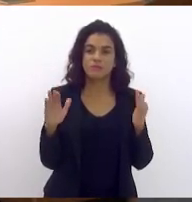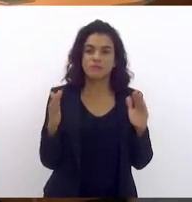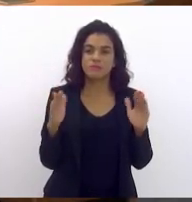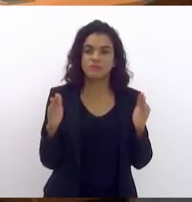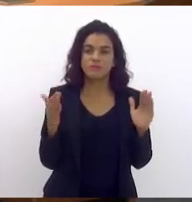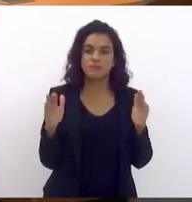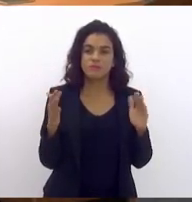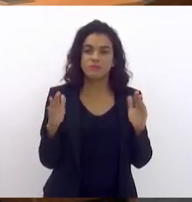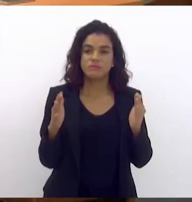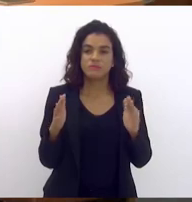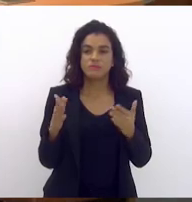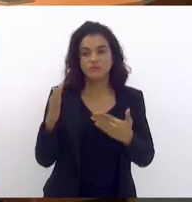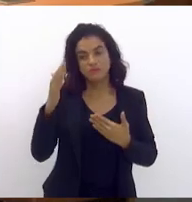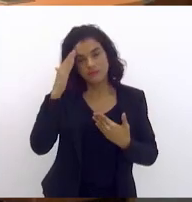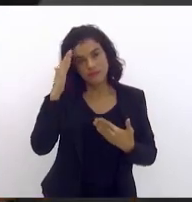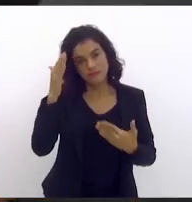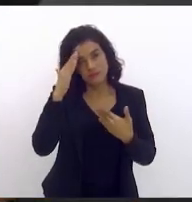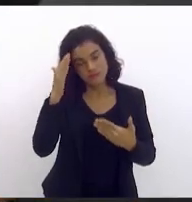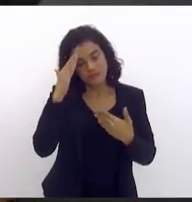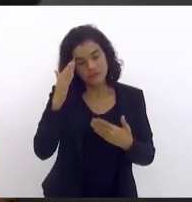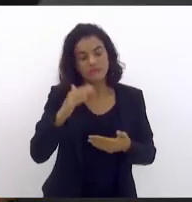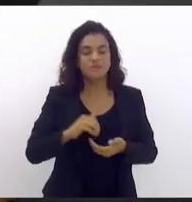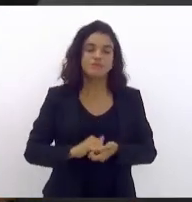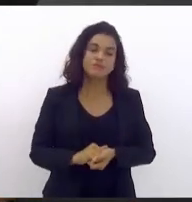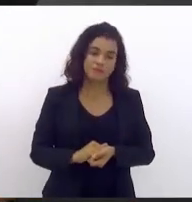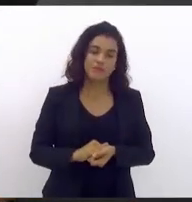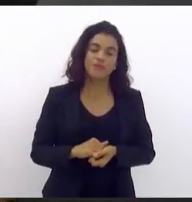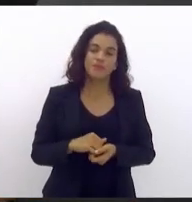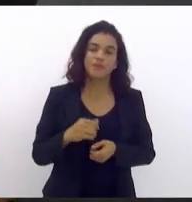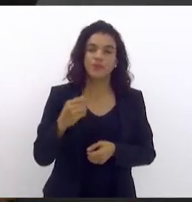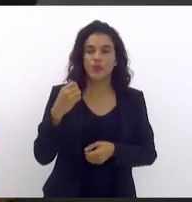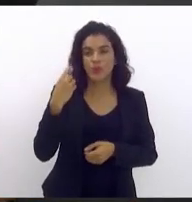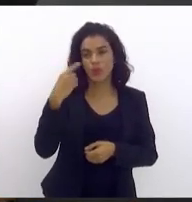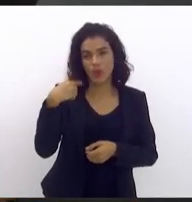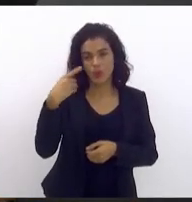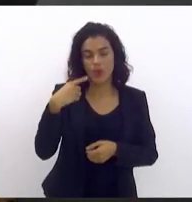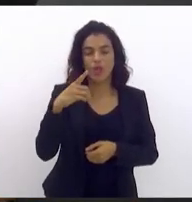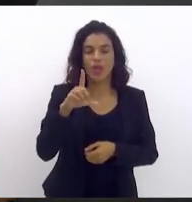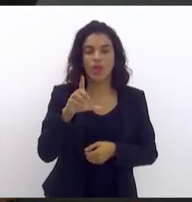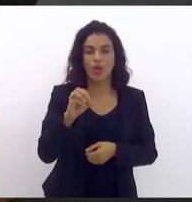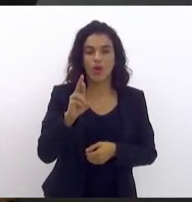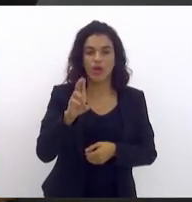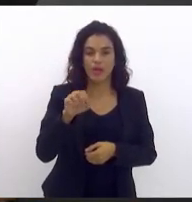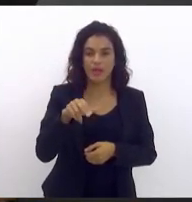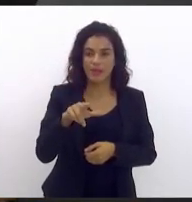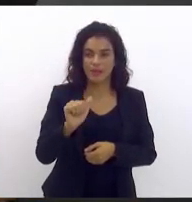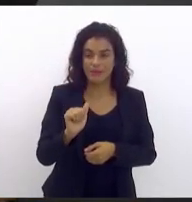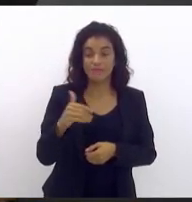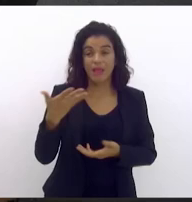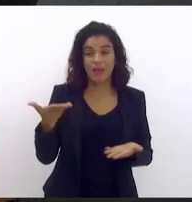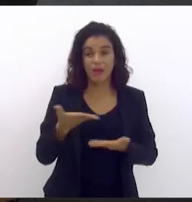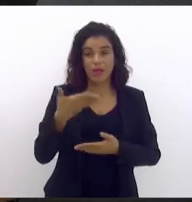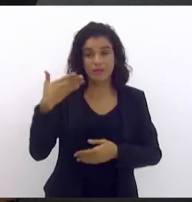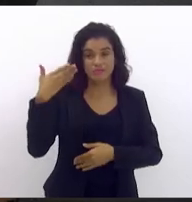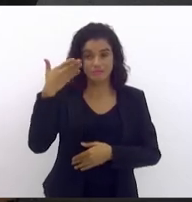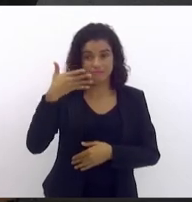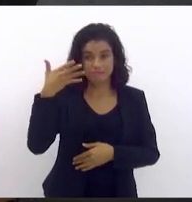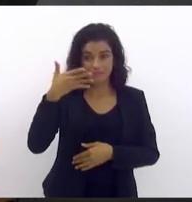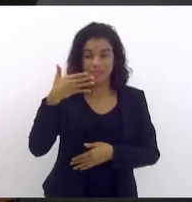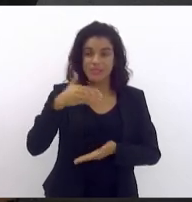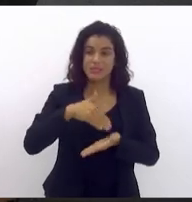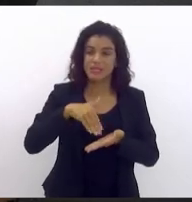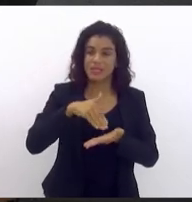Senhores obrigado Dora Lorena agradeço pela disponibilidade e agora com a palavra o excelentíssimo